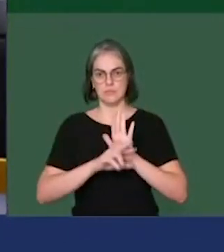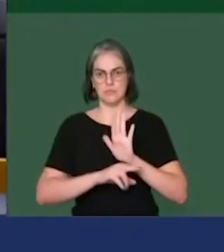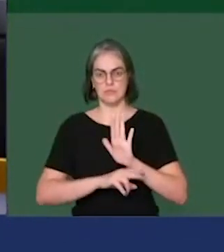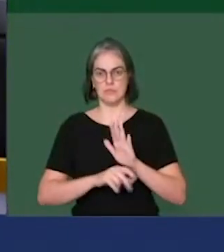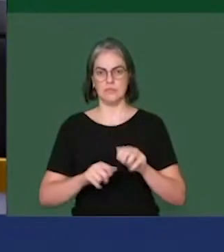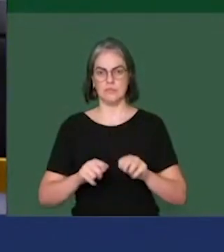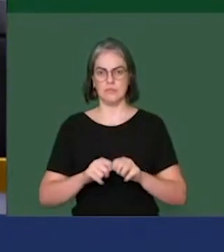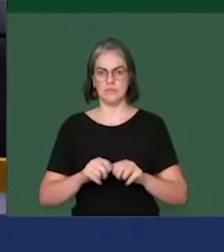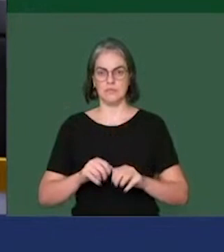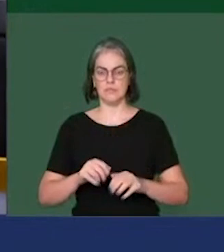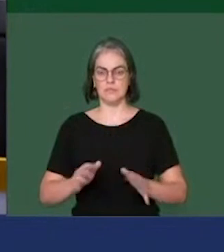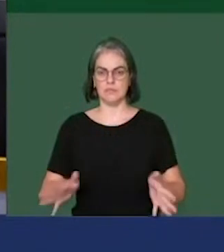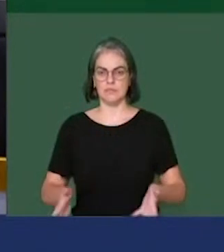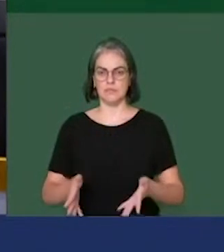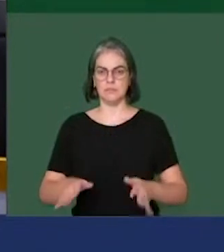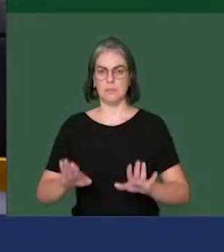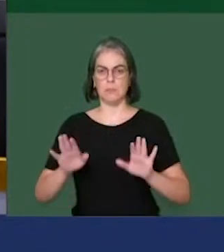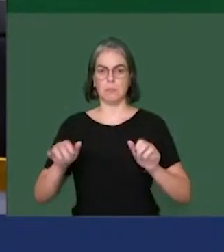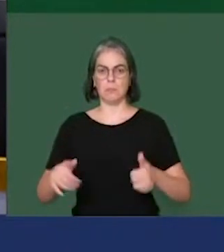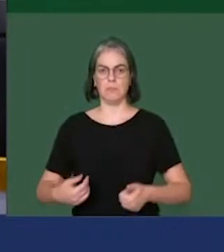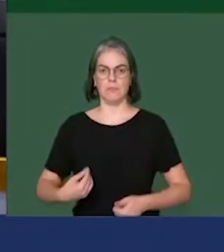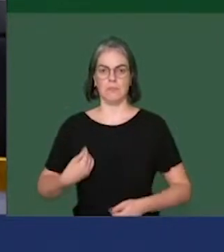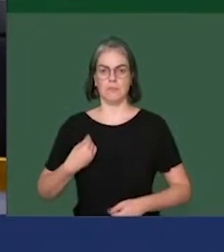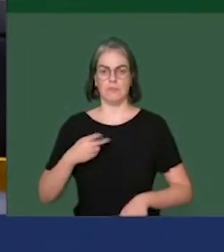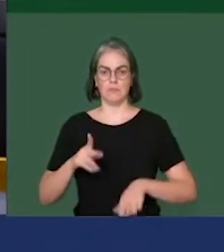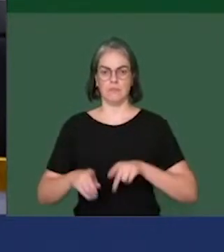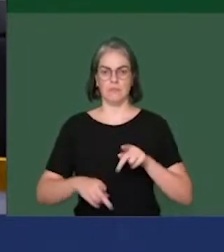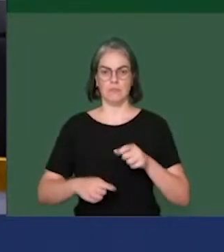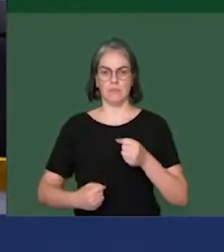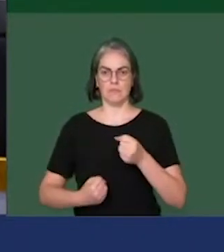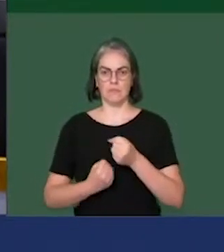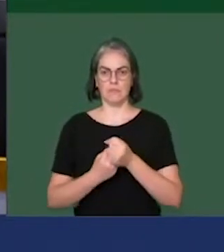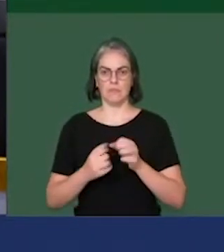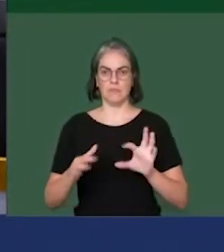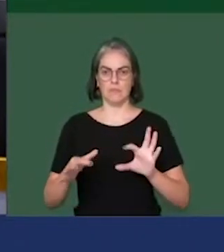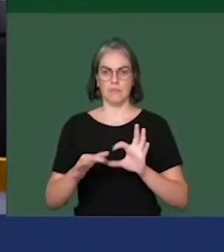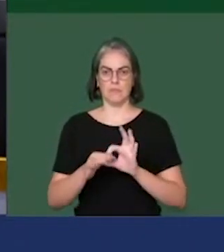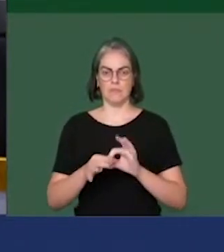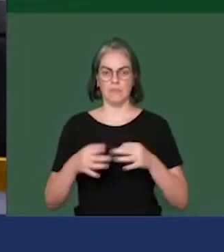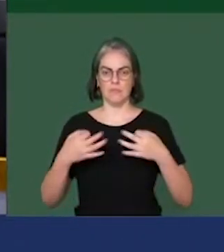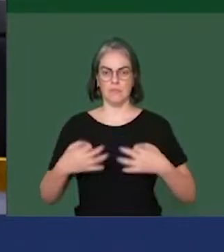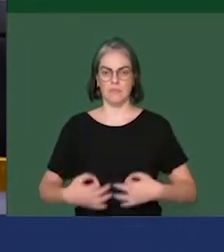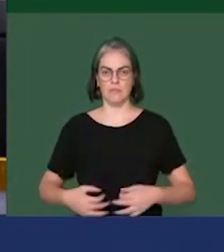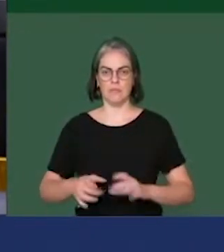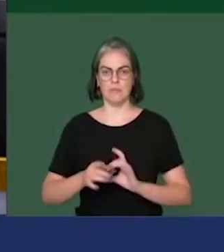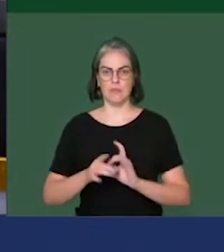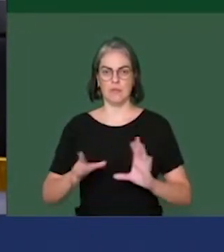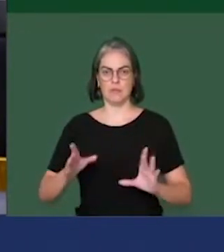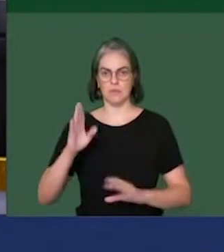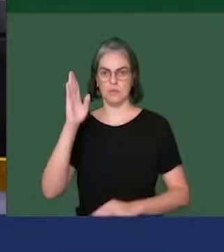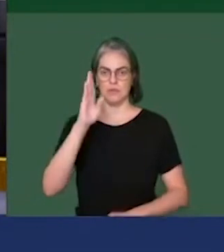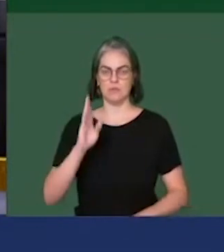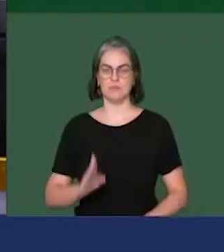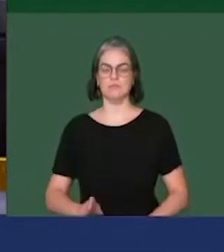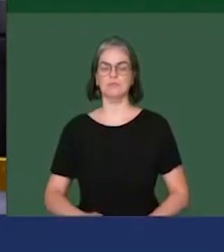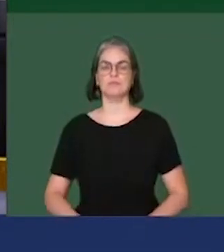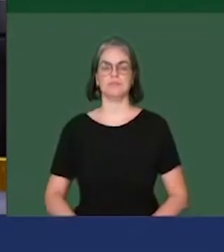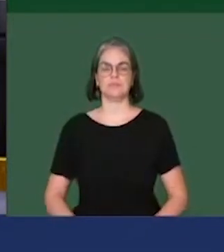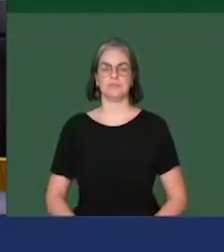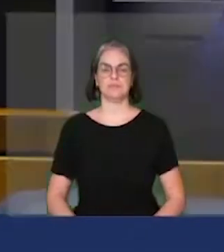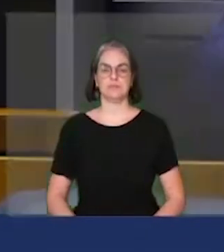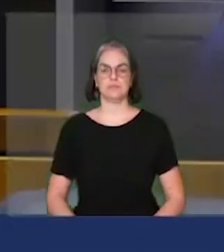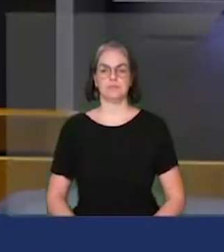do povo brasileiro, sustentar a união, a integridade e a independência do Brasil.